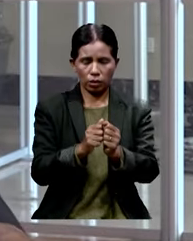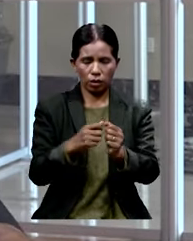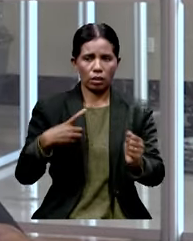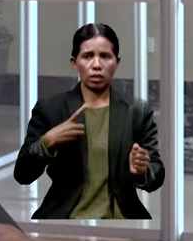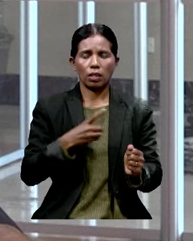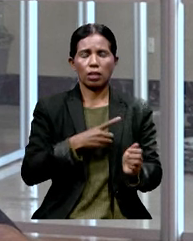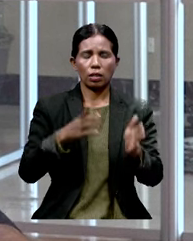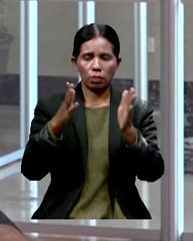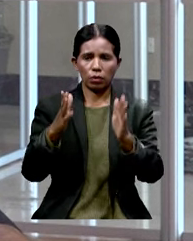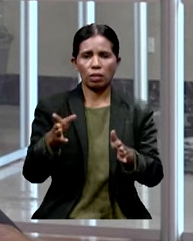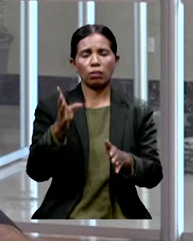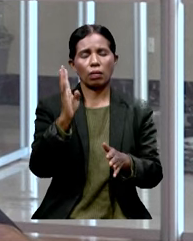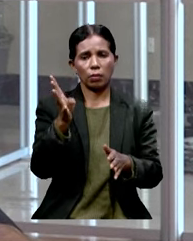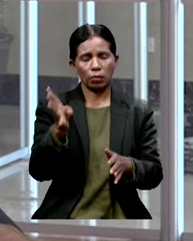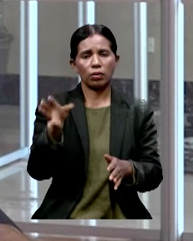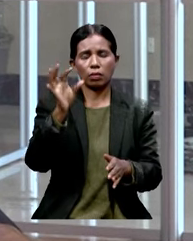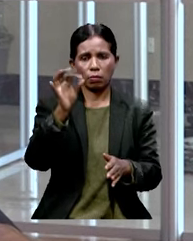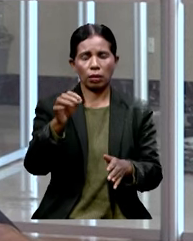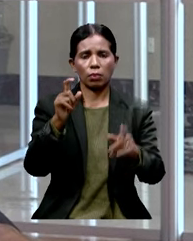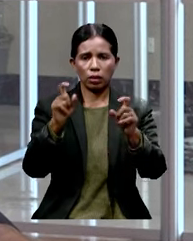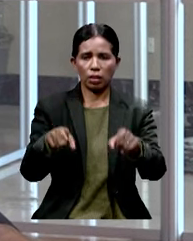40 e não há